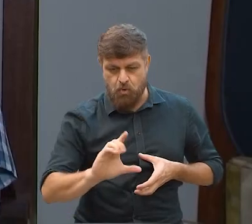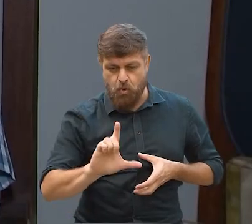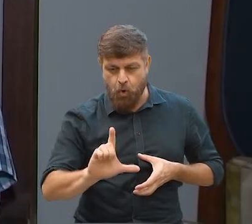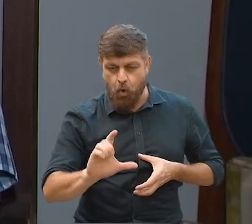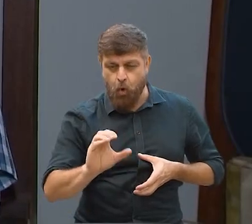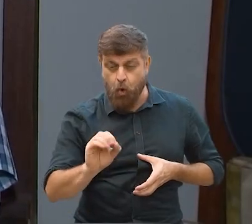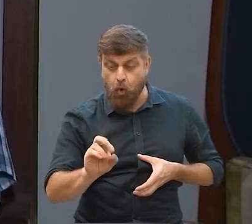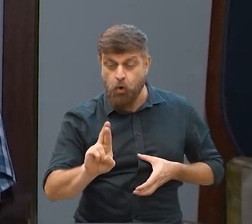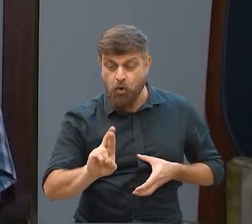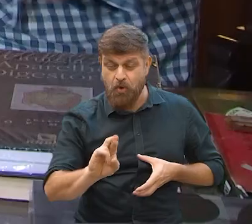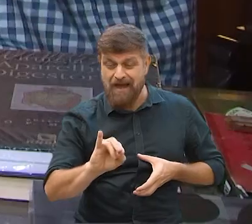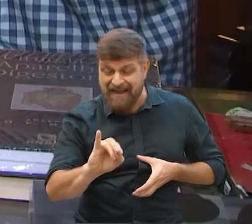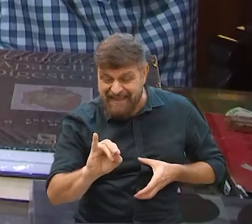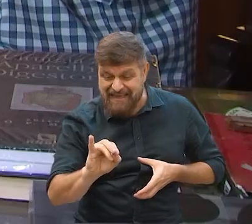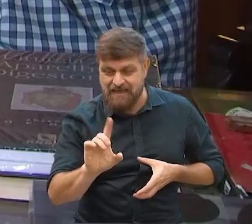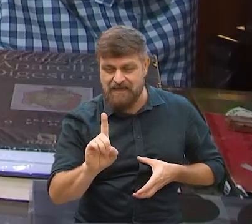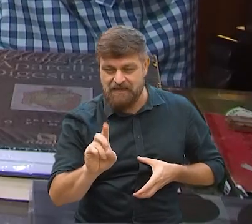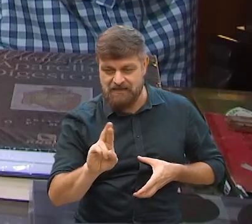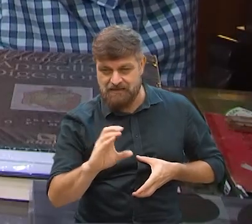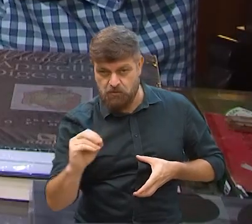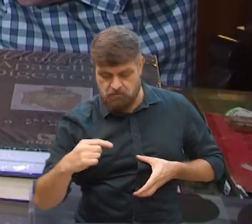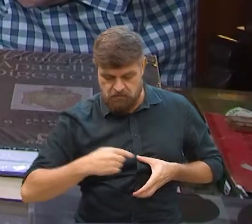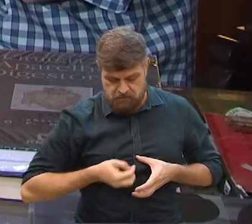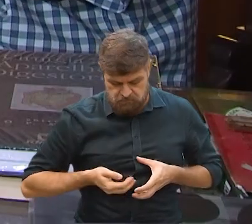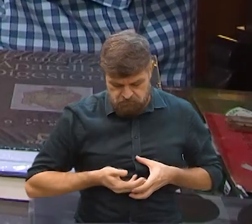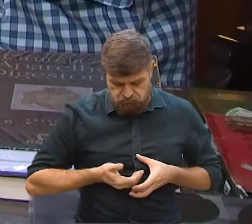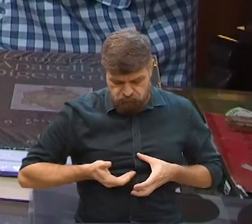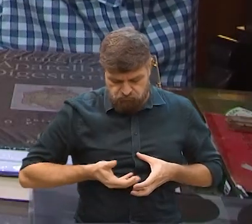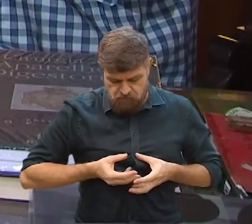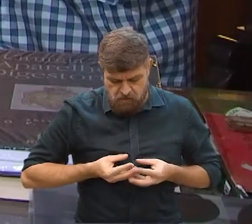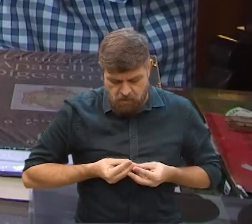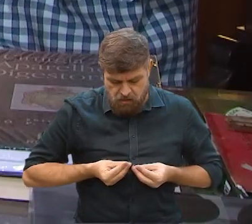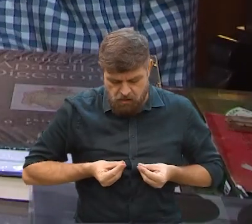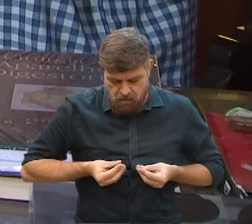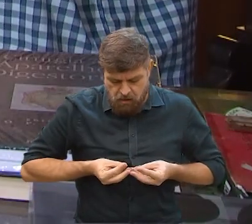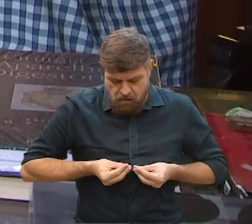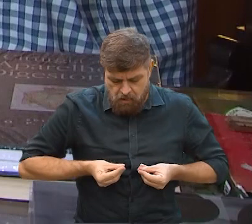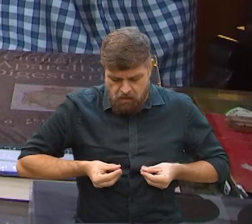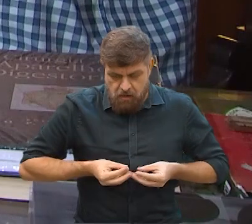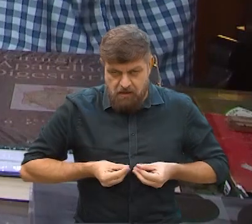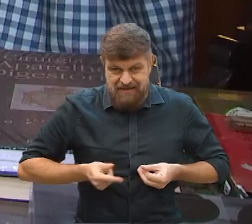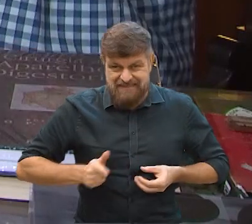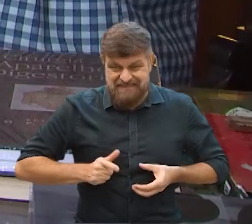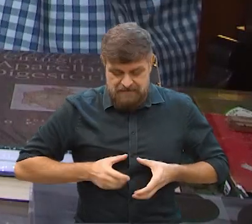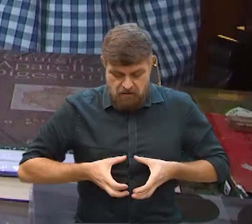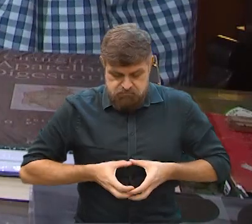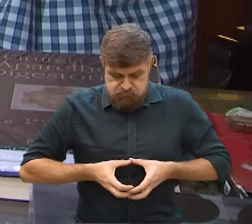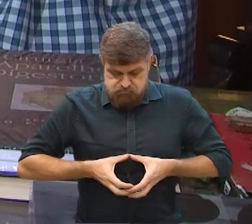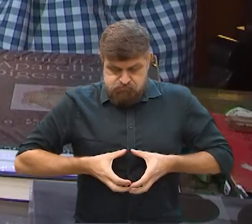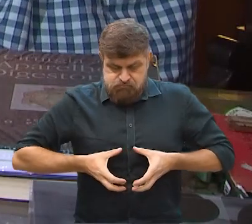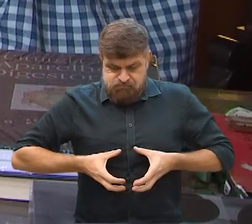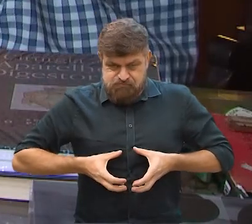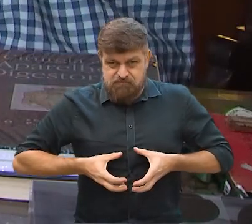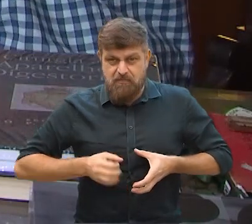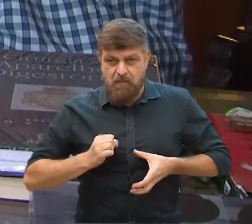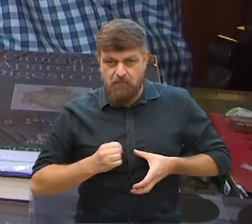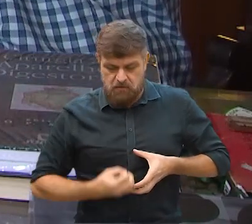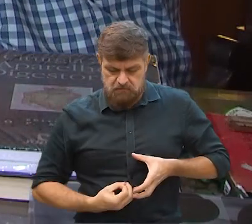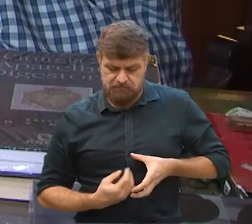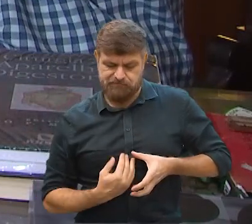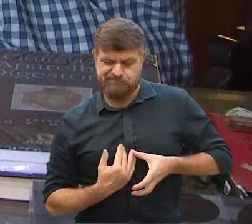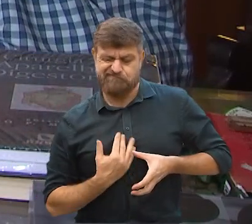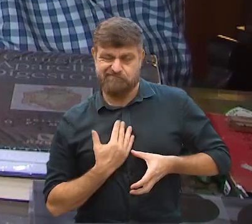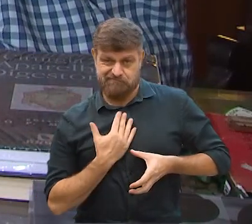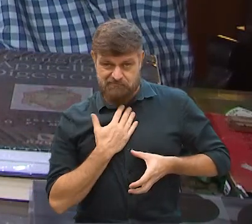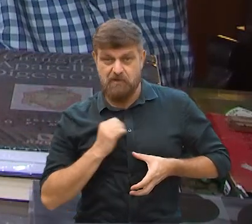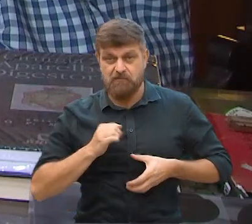na digestão também. Claro. Senão não dissolve os alimentos. Exatamente. Porque quando ela está aumentada, a gente tem hipercloridria, a gente pode ter essas doenças